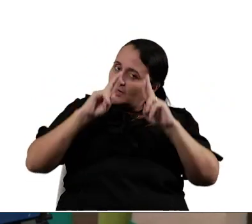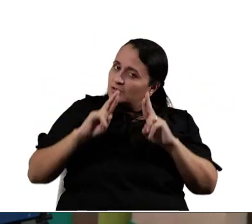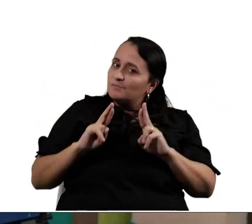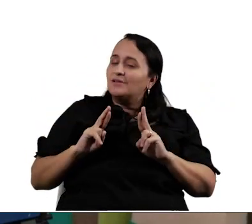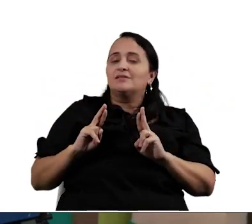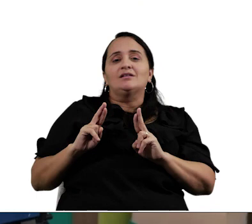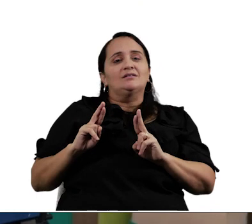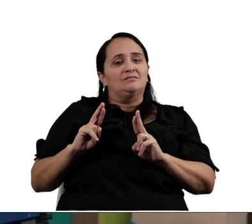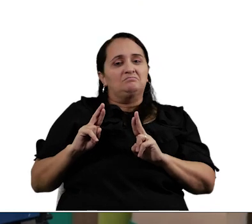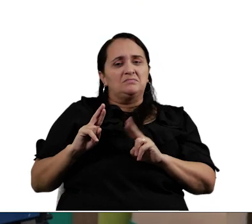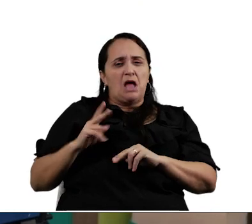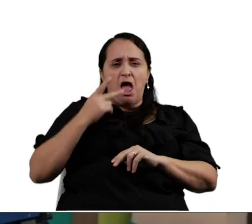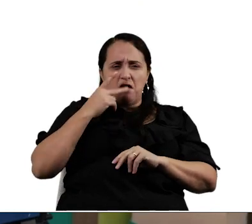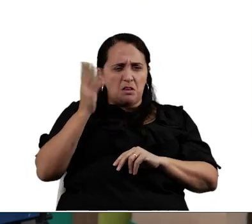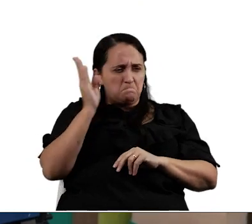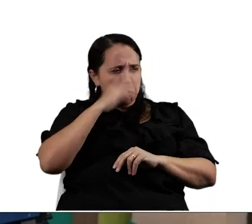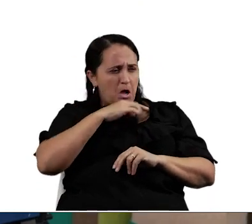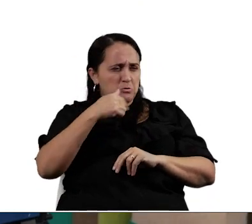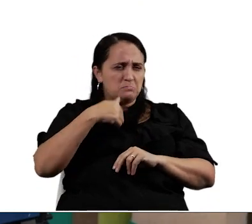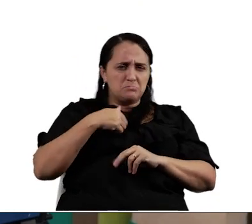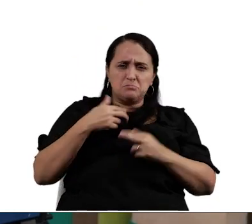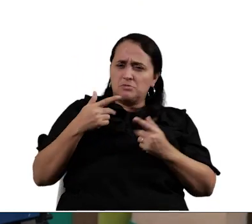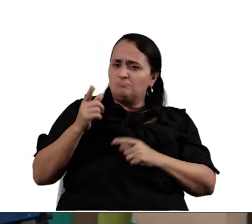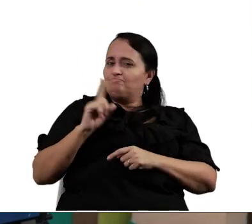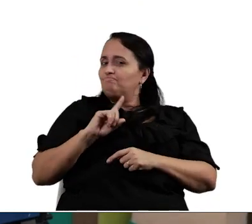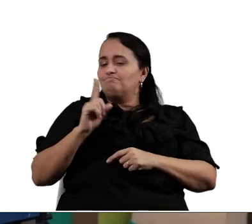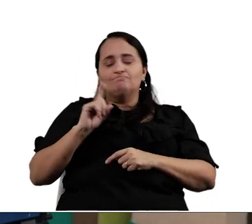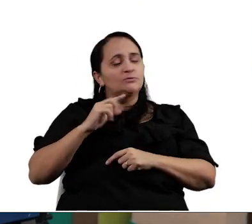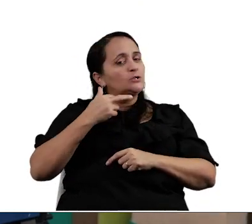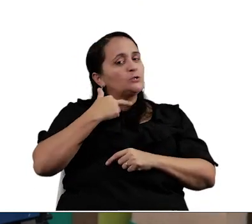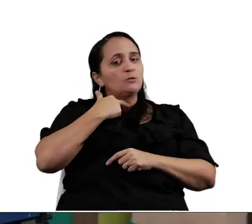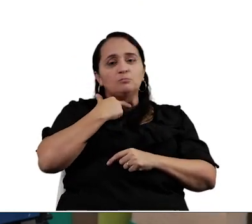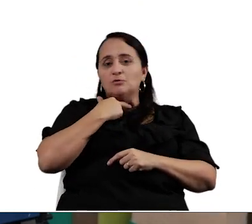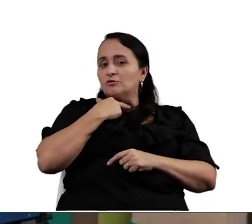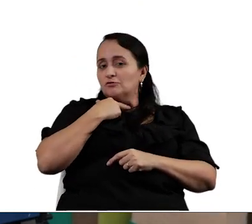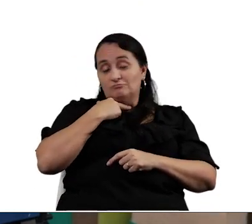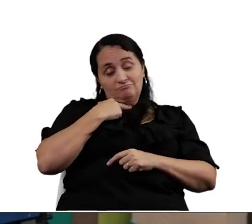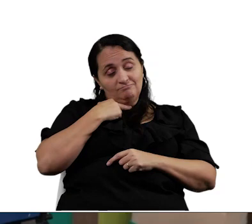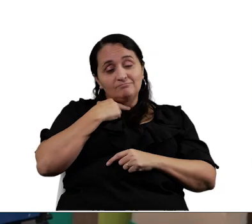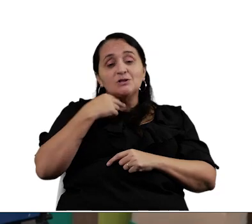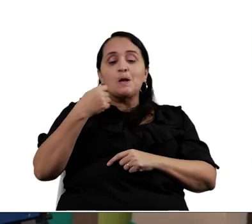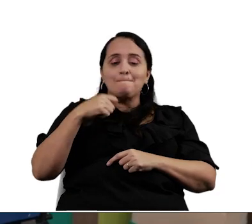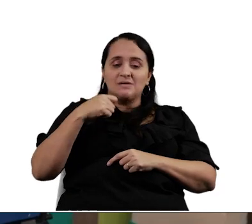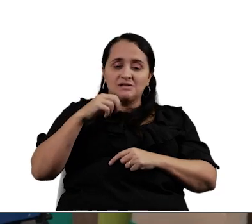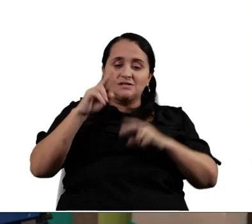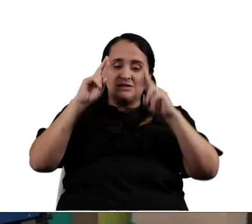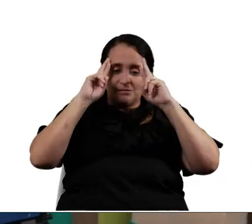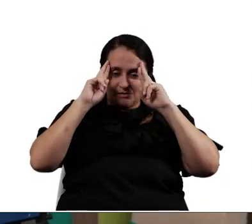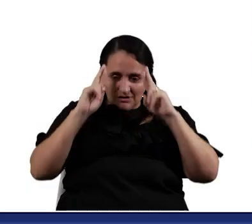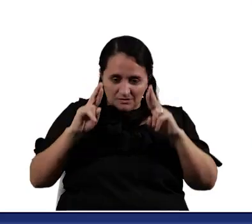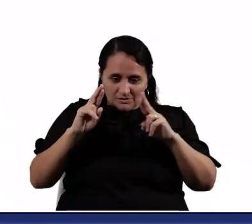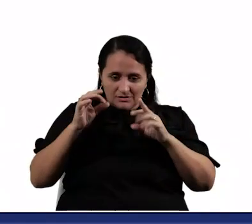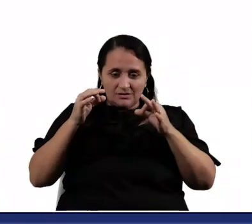que fale mal de você, de suas diferenças. Então, não devemos falar também da diferença do outro, temos que respeitar,